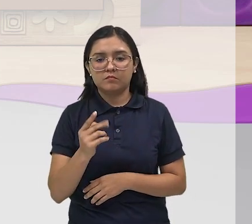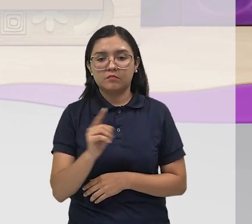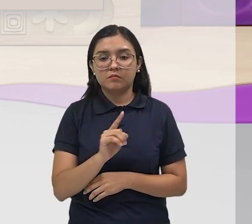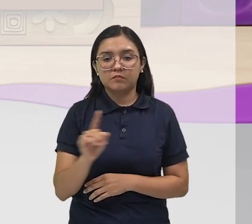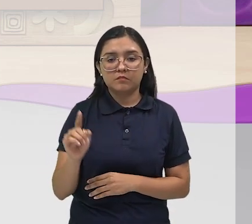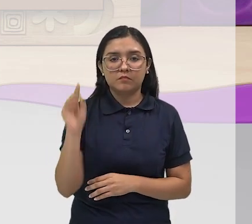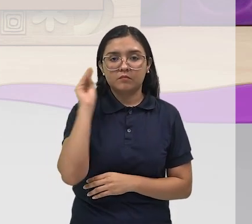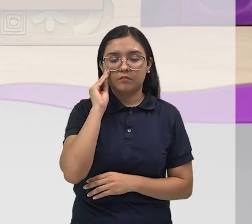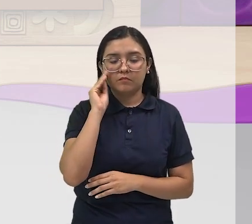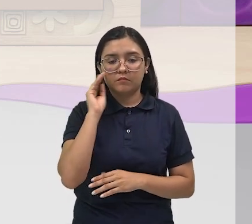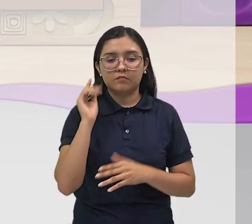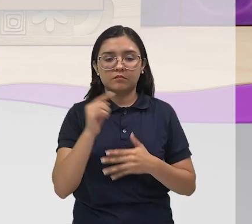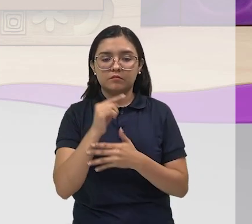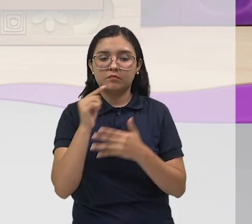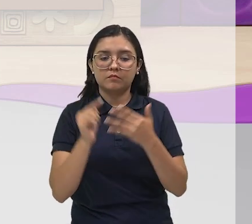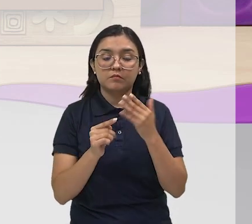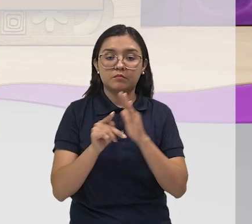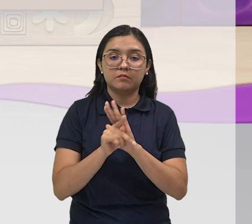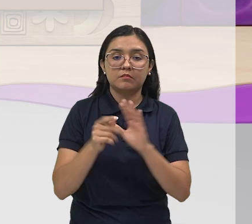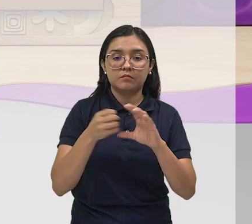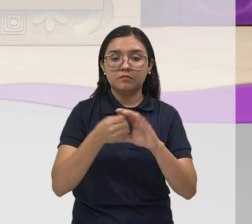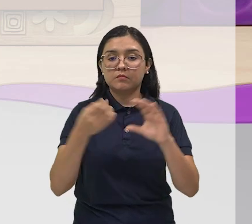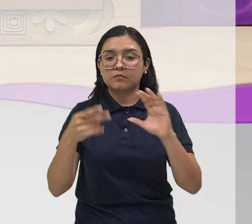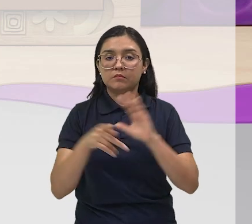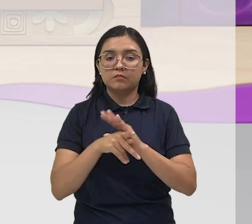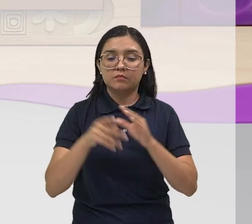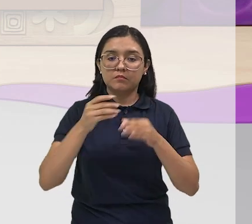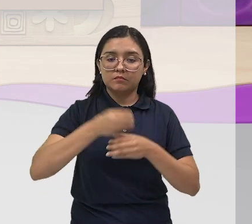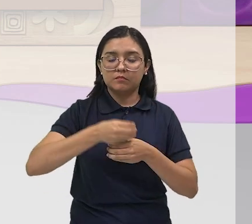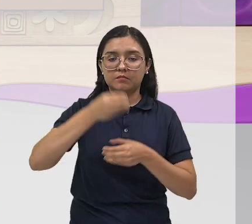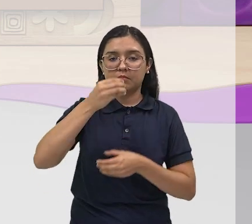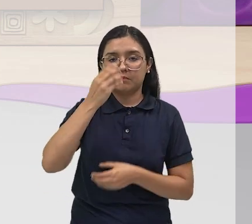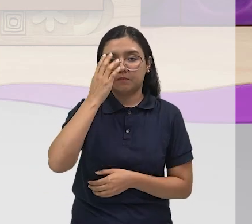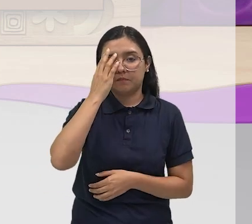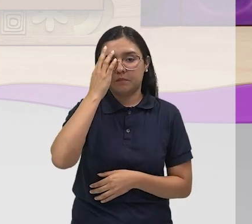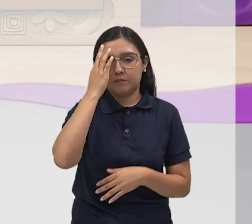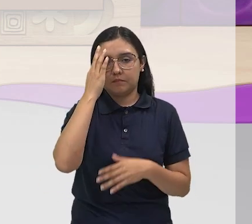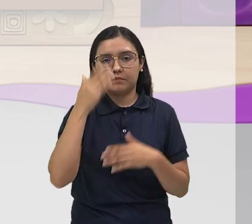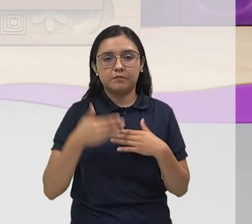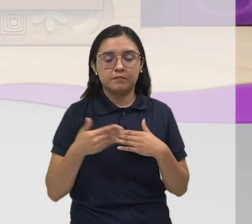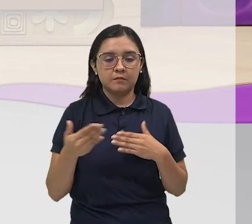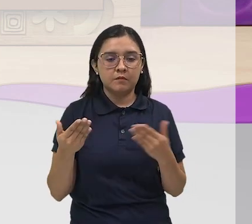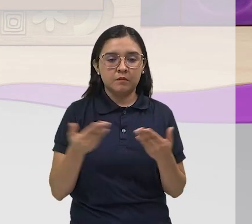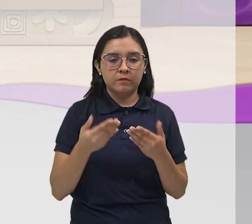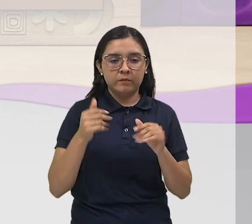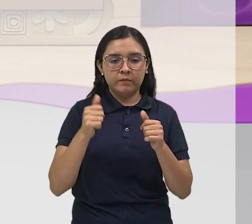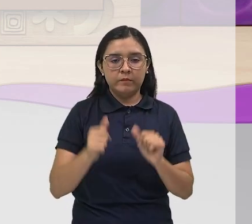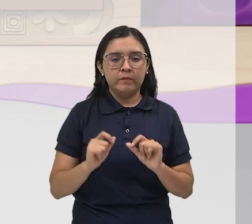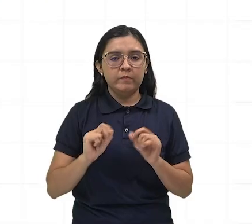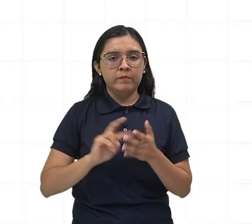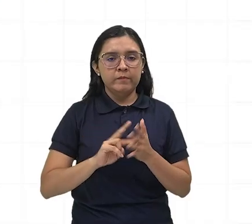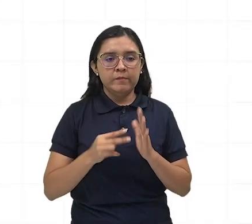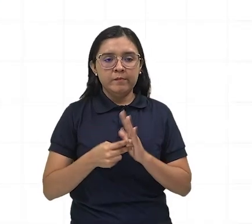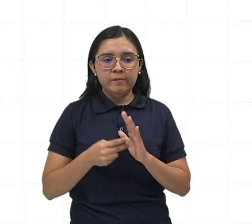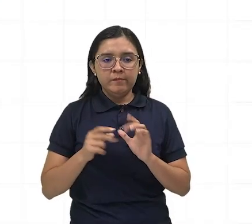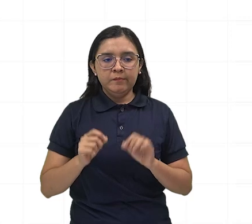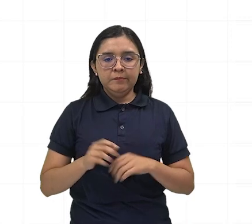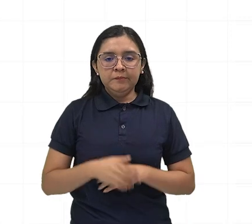veremos aí os elementos, as propriedades do cilindro. Então, vamos analisar então o que é um cilindro.